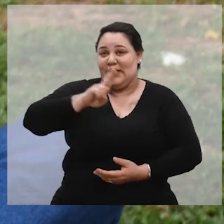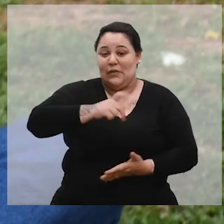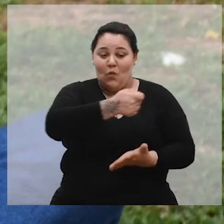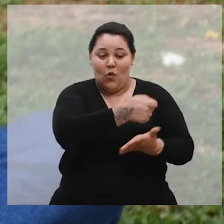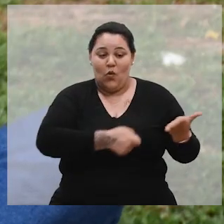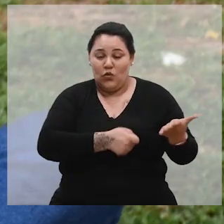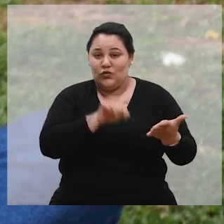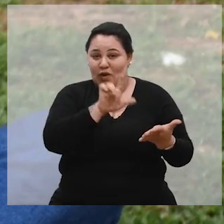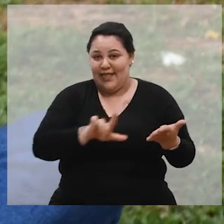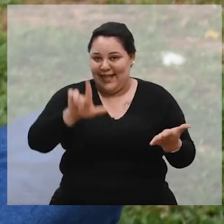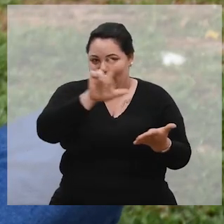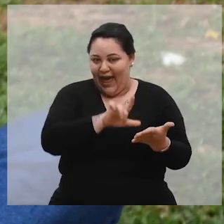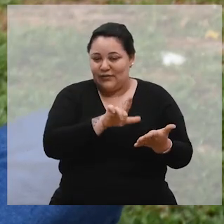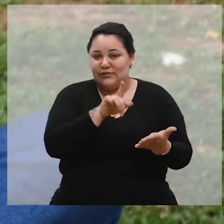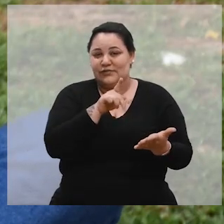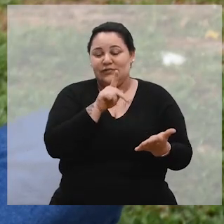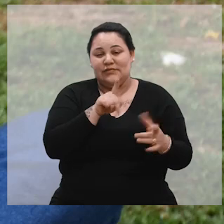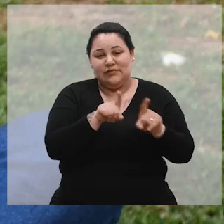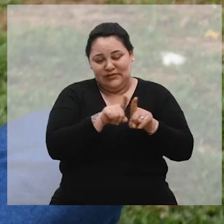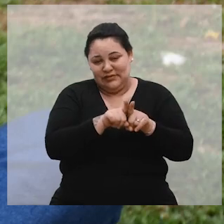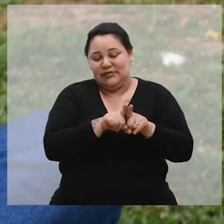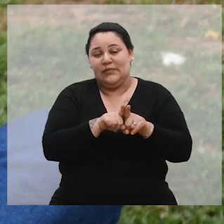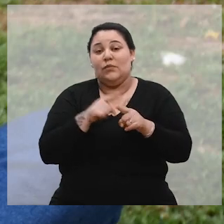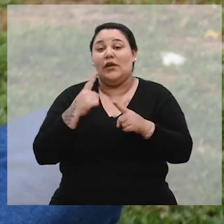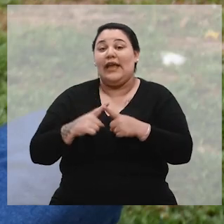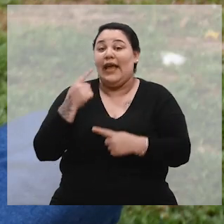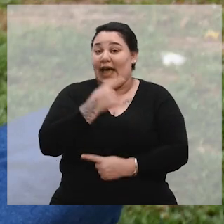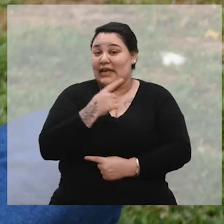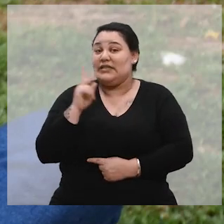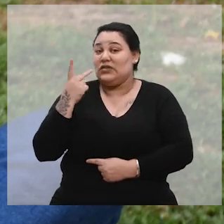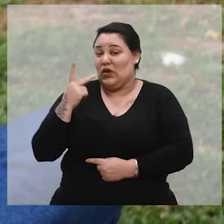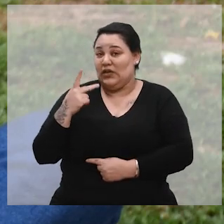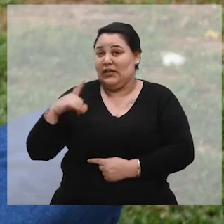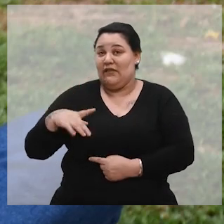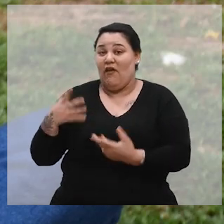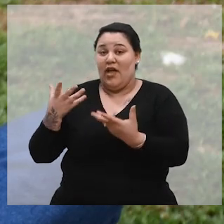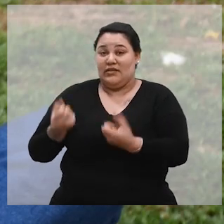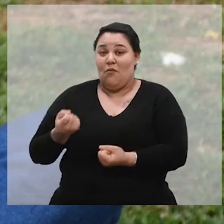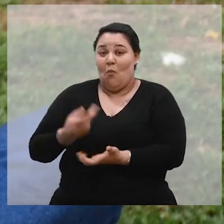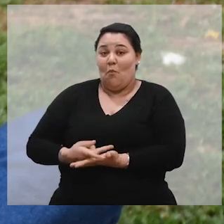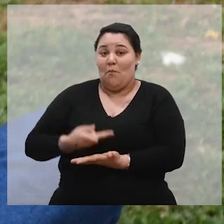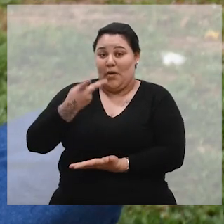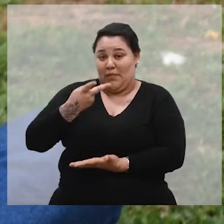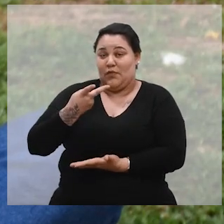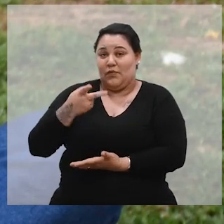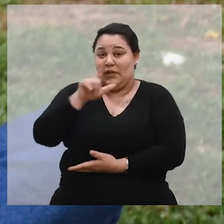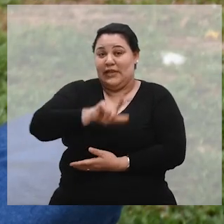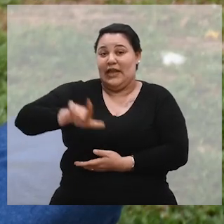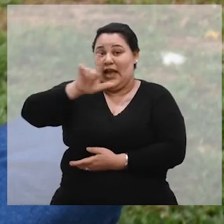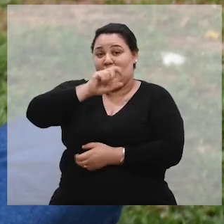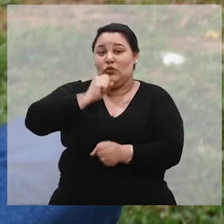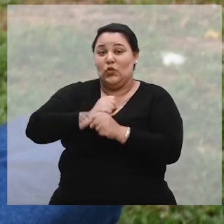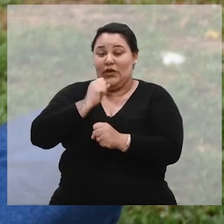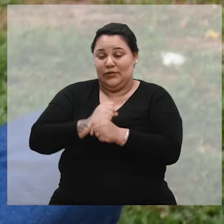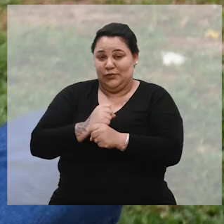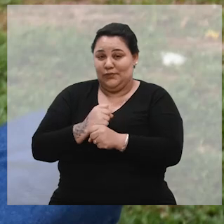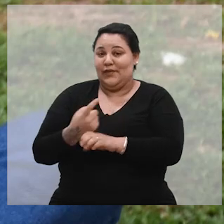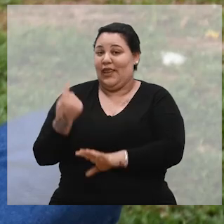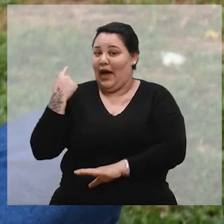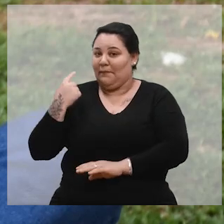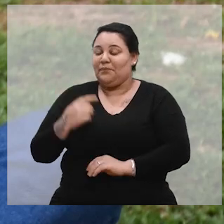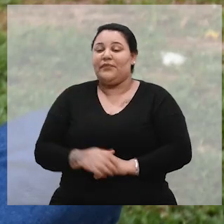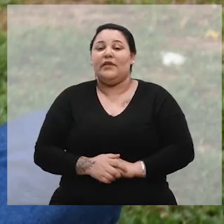concurso anual literário, porque essa história ela recebeu então o prêmio literário do ano naquela